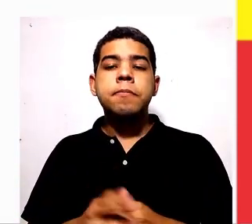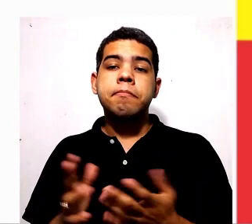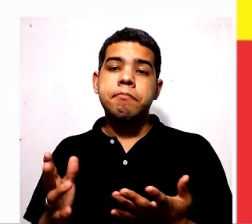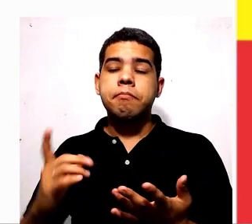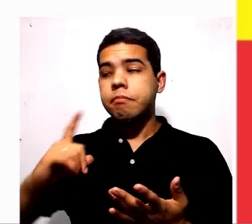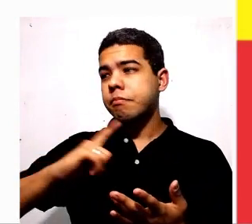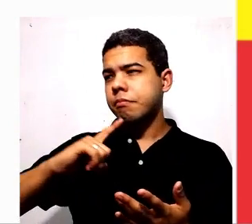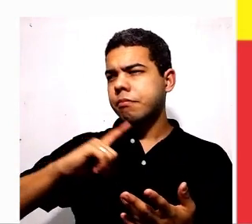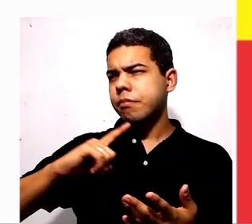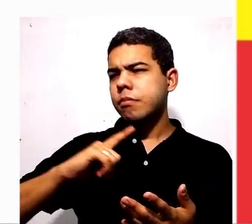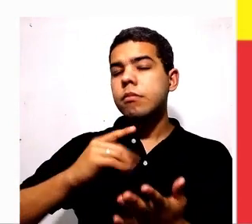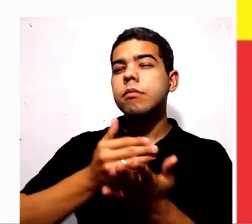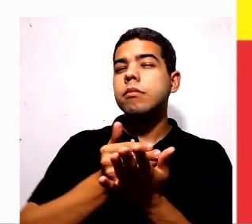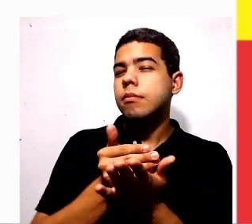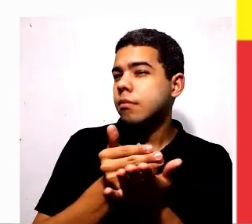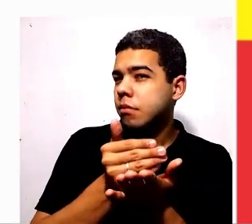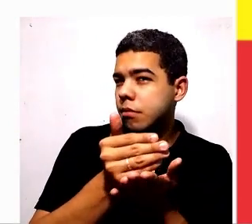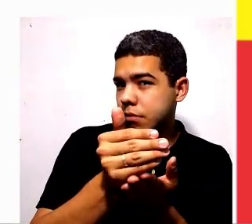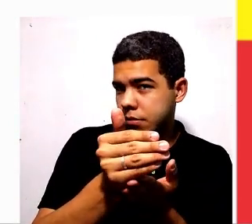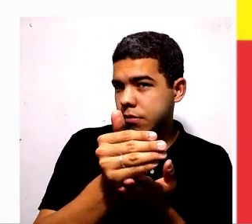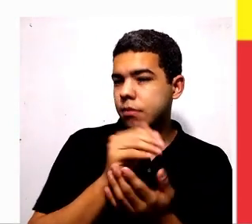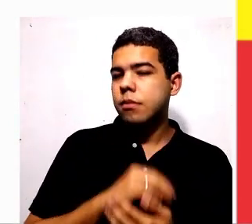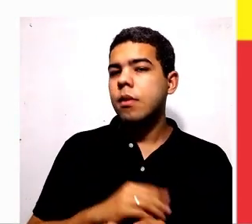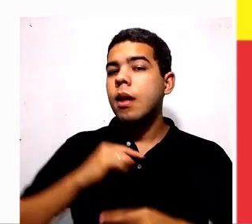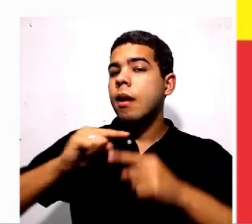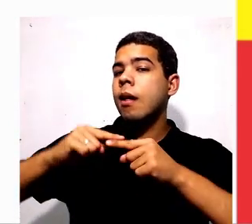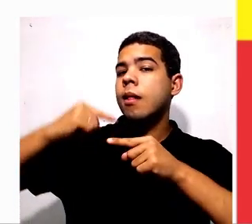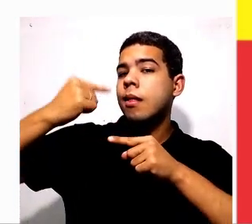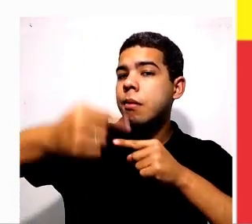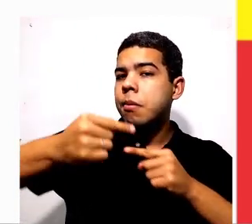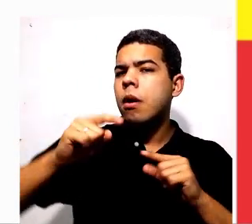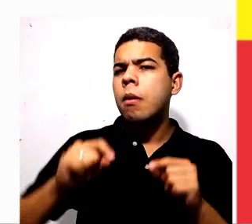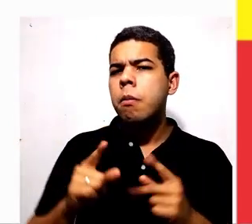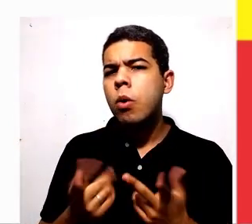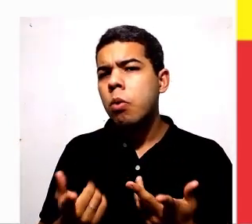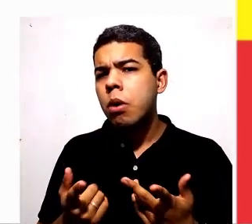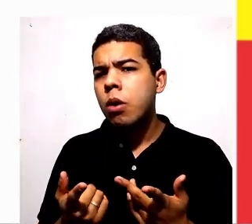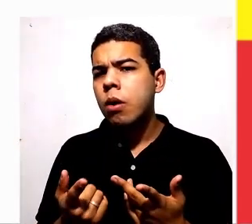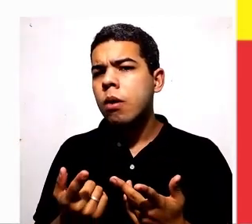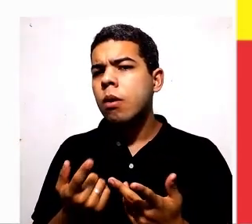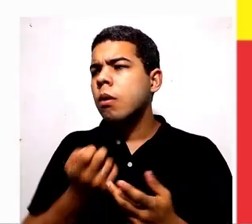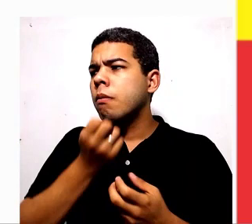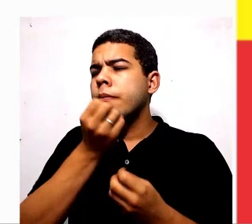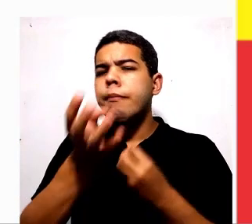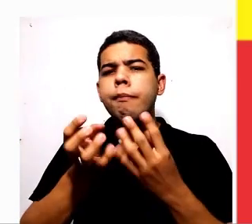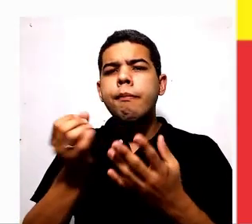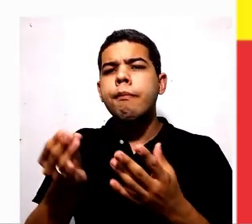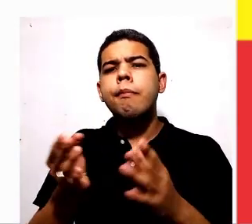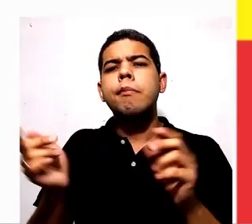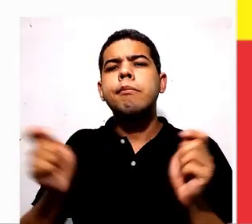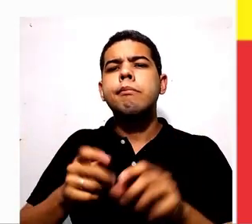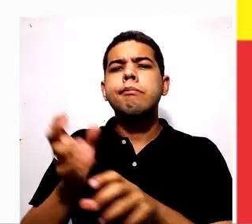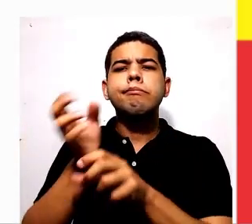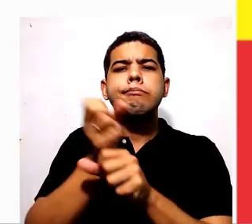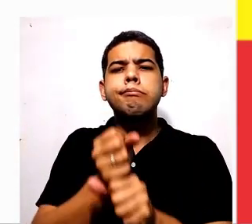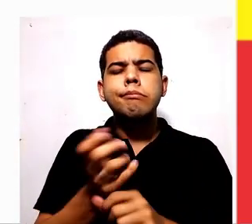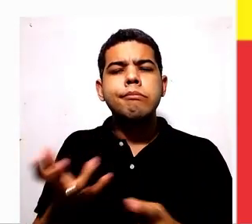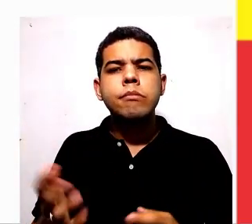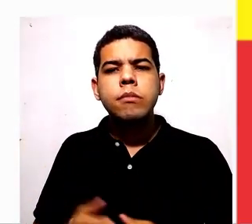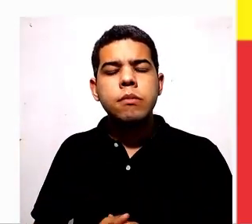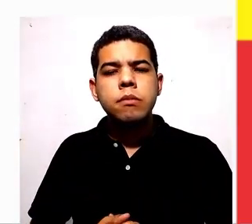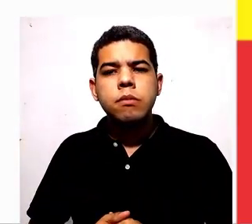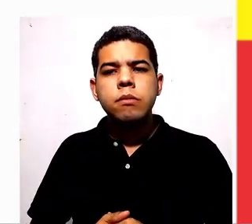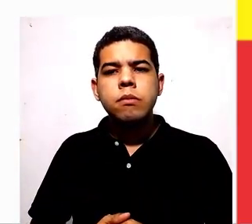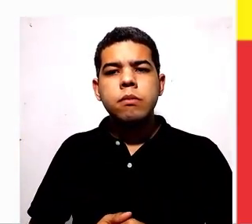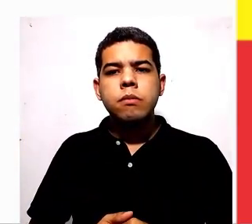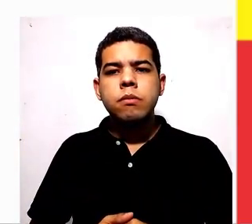vamos iniciar, início. Depois do início vai fazer o quê? Qual a expressão que a gente consegue fazer?